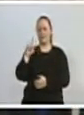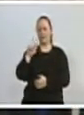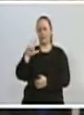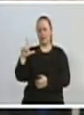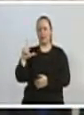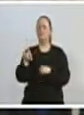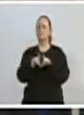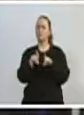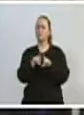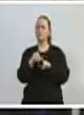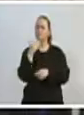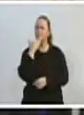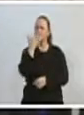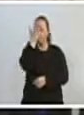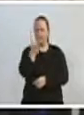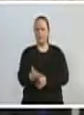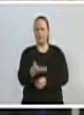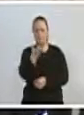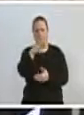enquanto líder do governo,